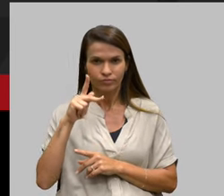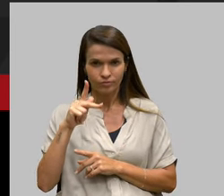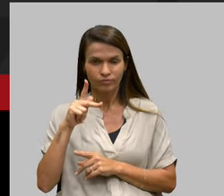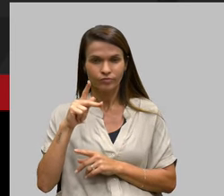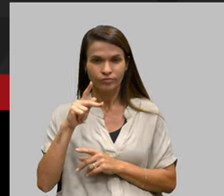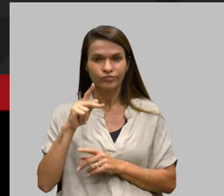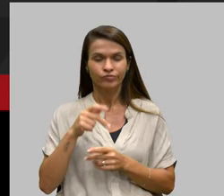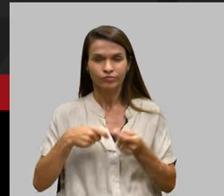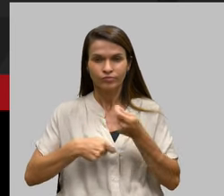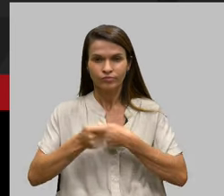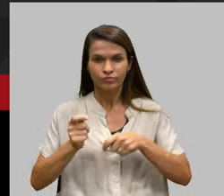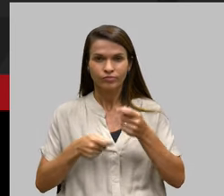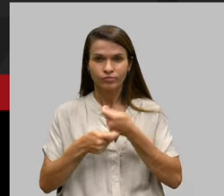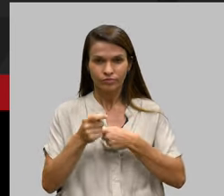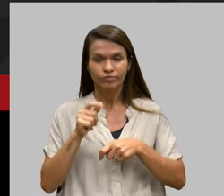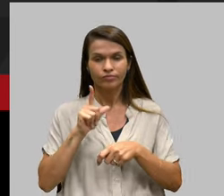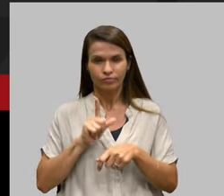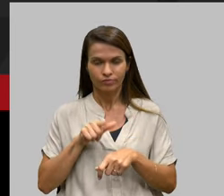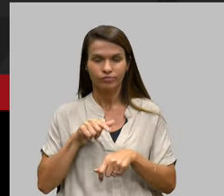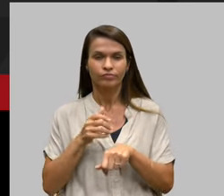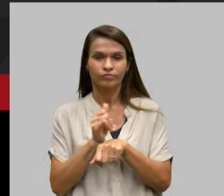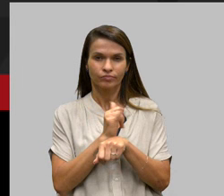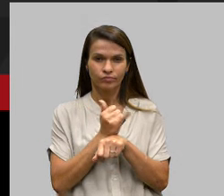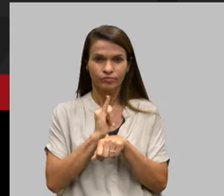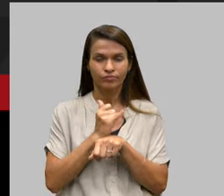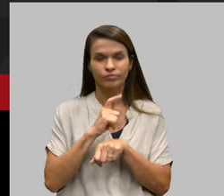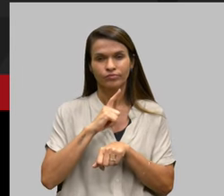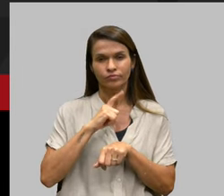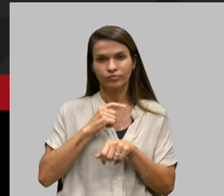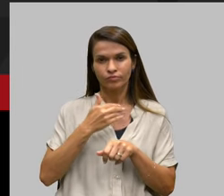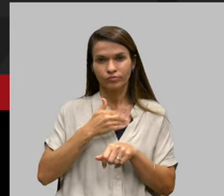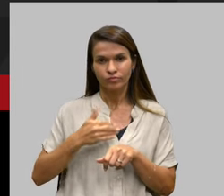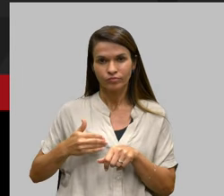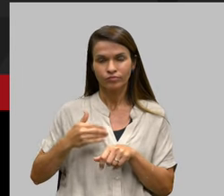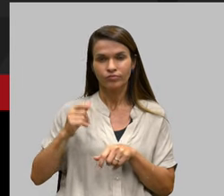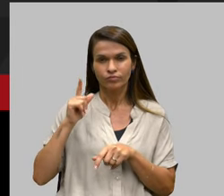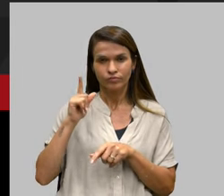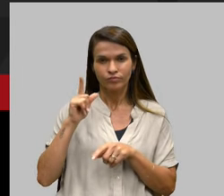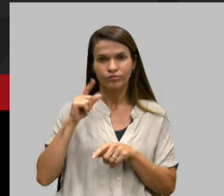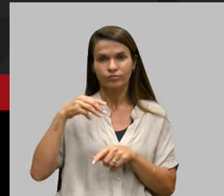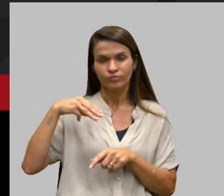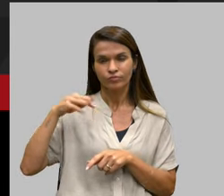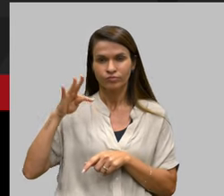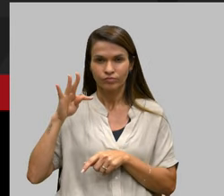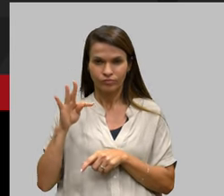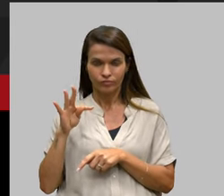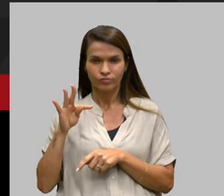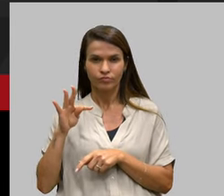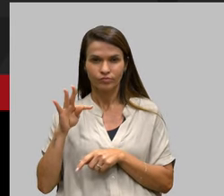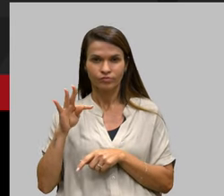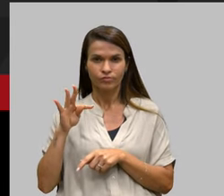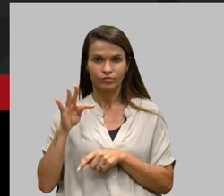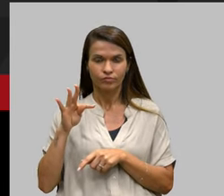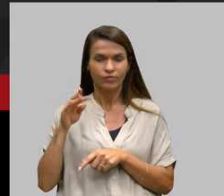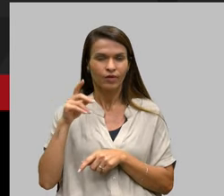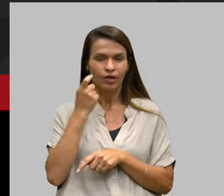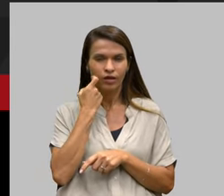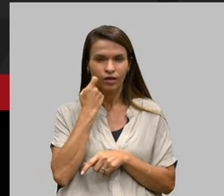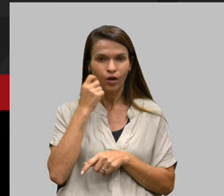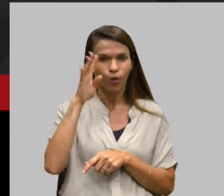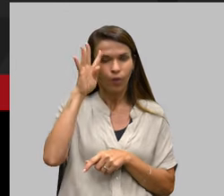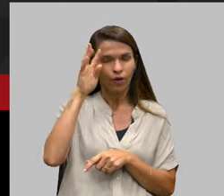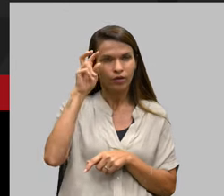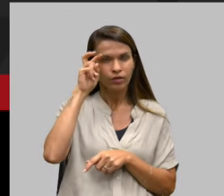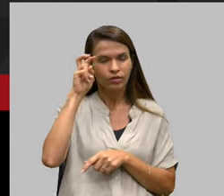Tem se tornado bastante exitosa estivemos Como eu disse no Governo do Estado do Mato Grosso na sexta-feira e na na na na quarta qu e